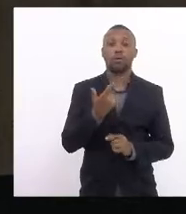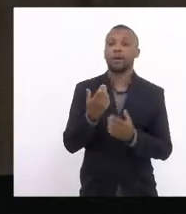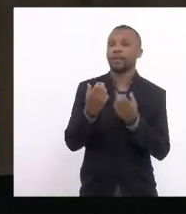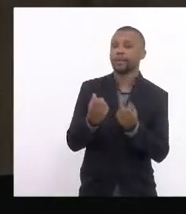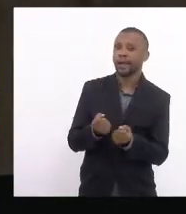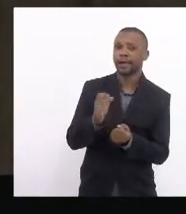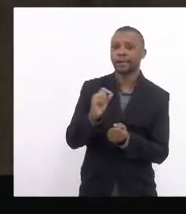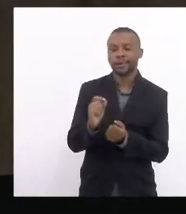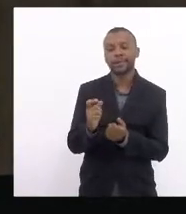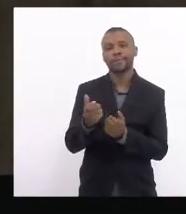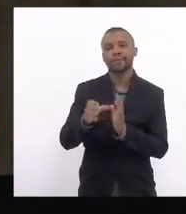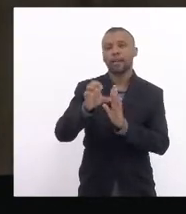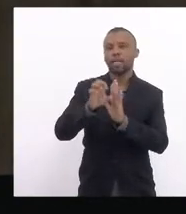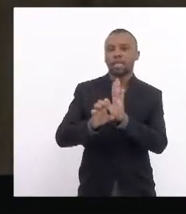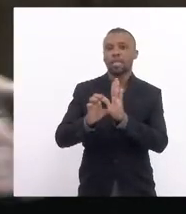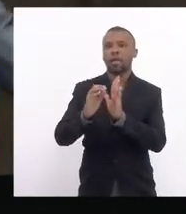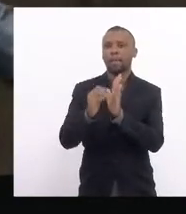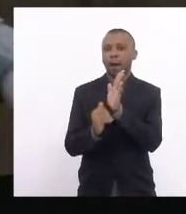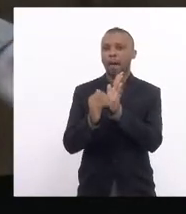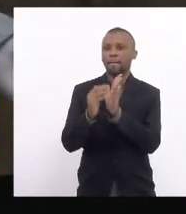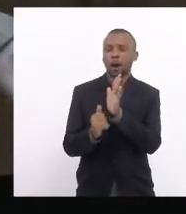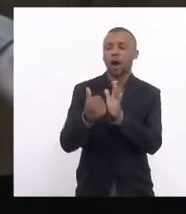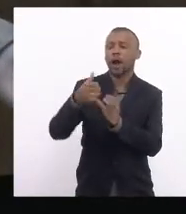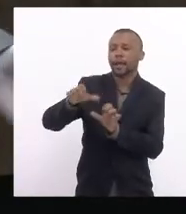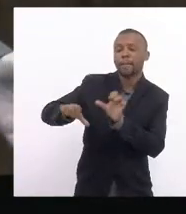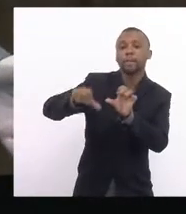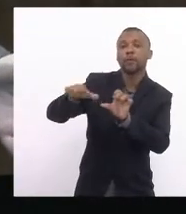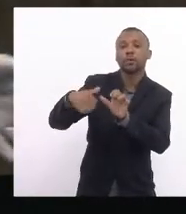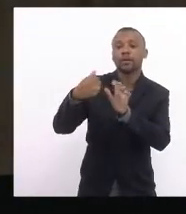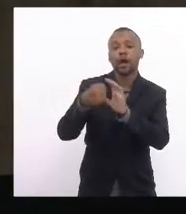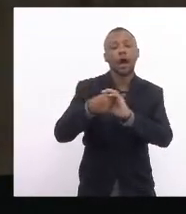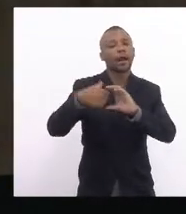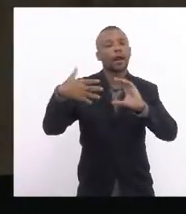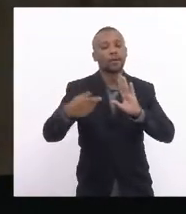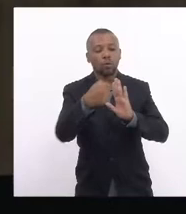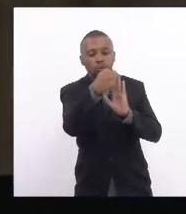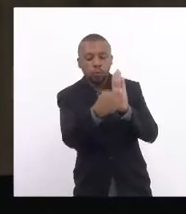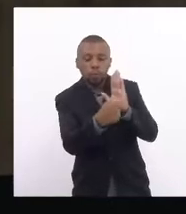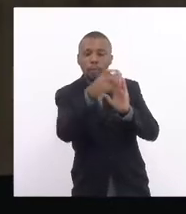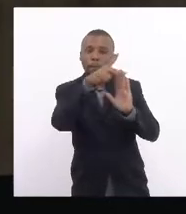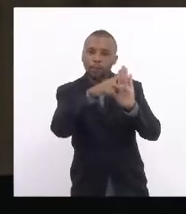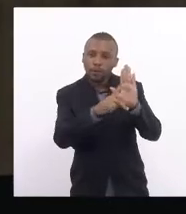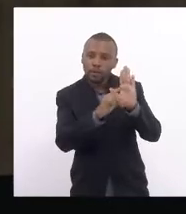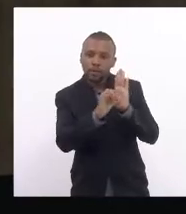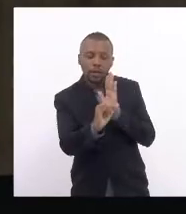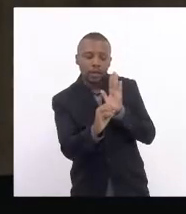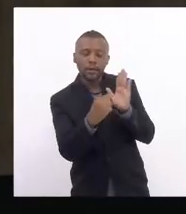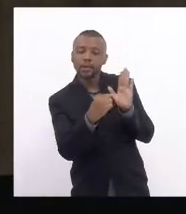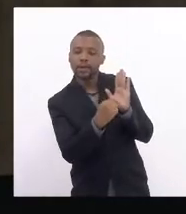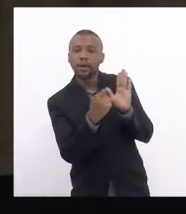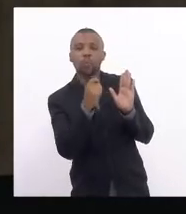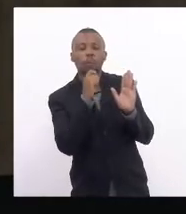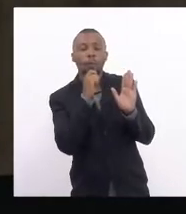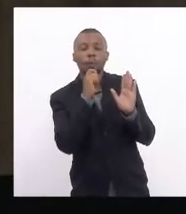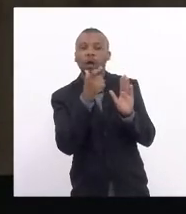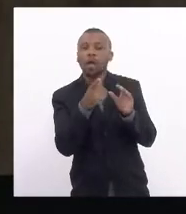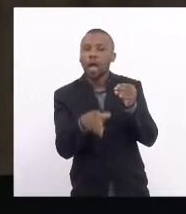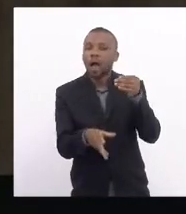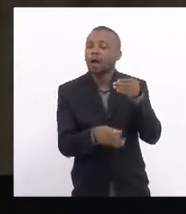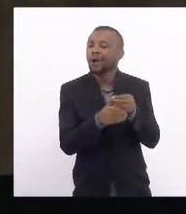fazer emenda supressiva que descaracteriza totalmente o projeto, que não acrescenta em nada. Eu discordo totalmente